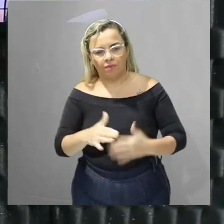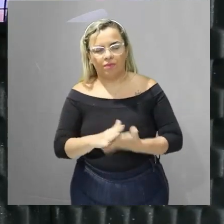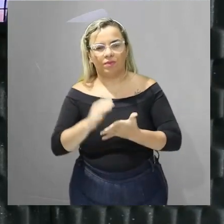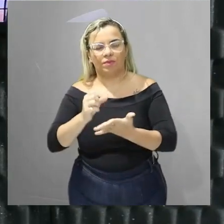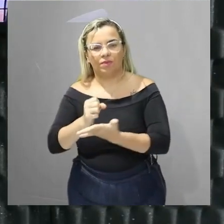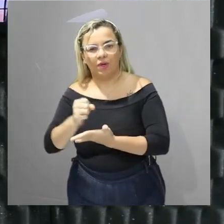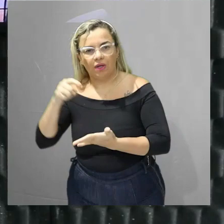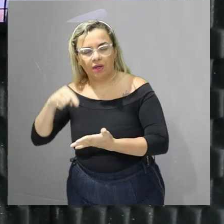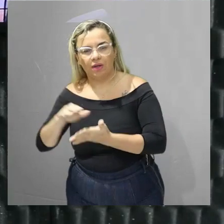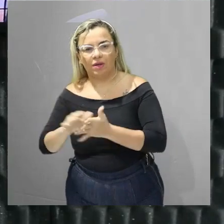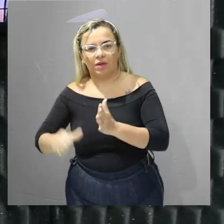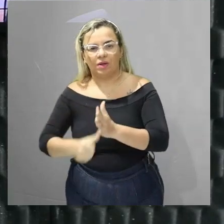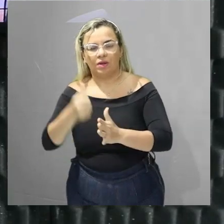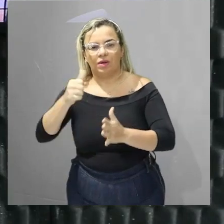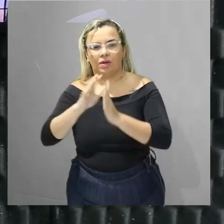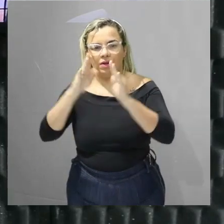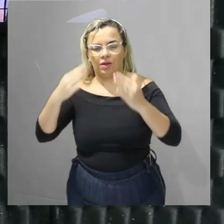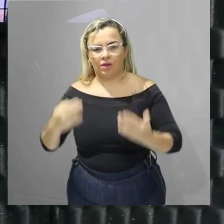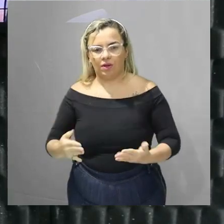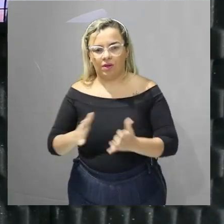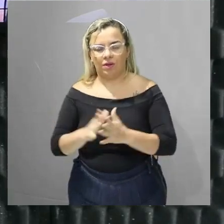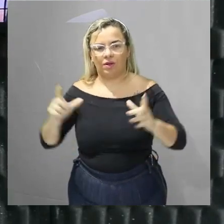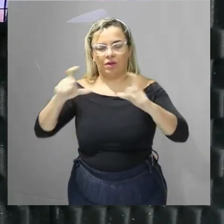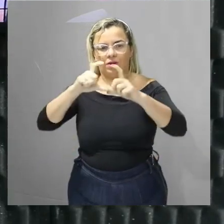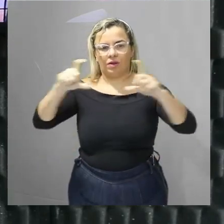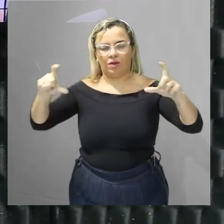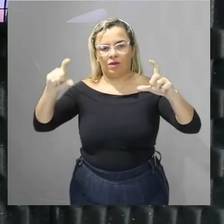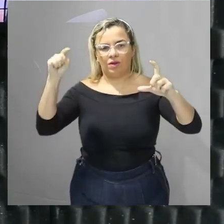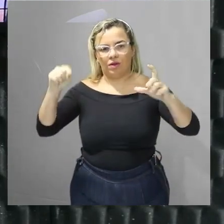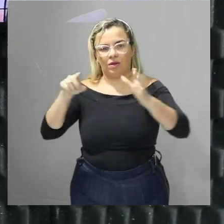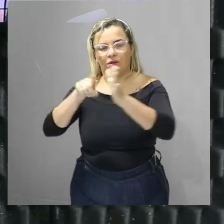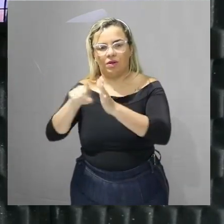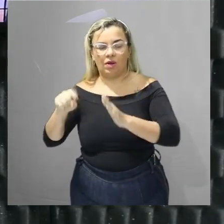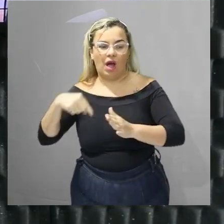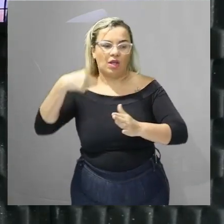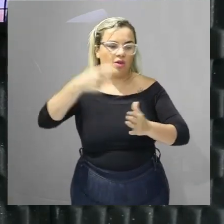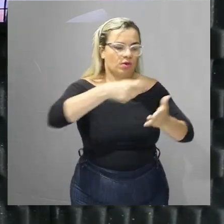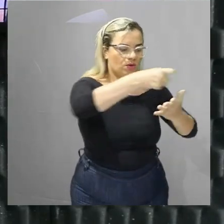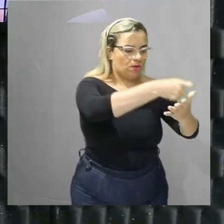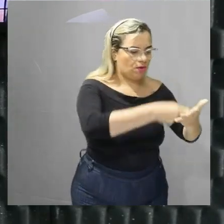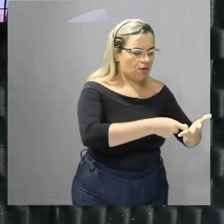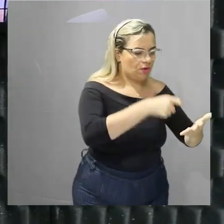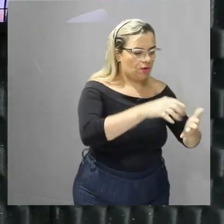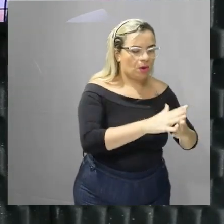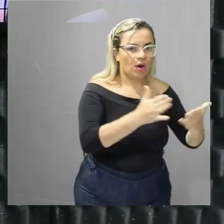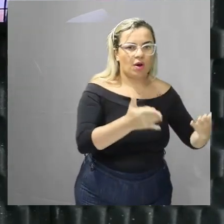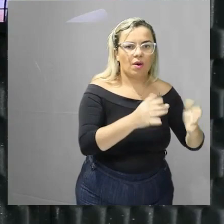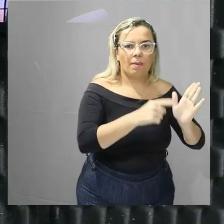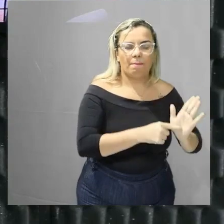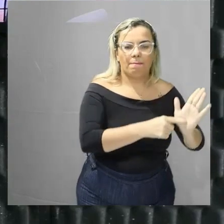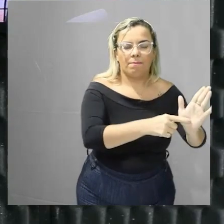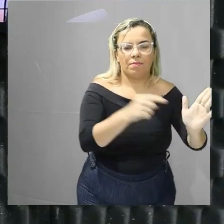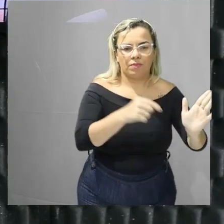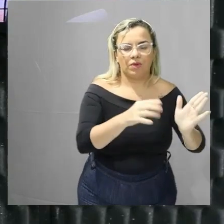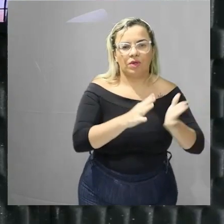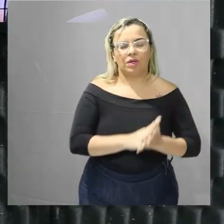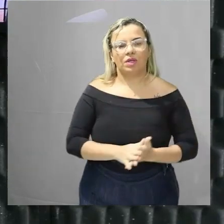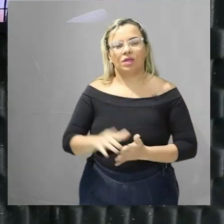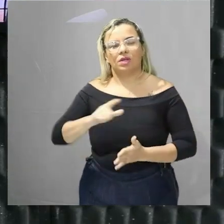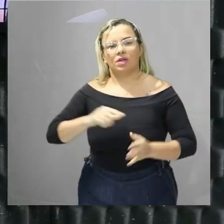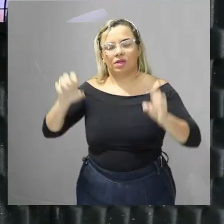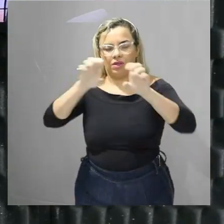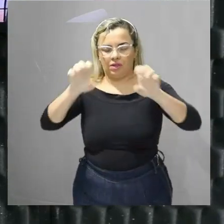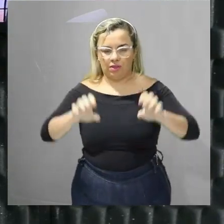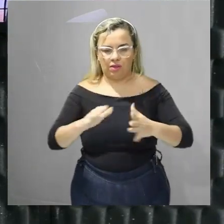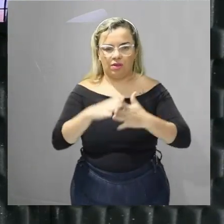Baseado primeiramente na análise do comando da questão, para depois irmos para o texto motivador. Já te expliquei em outras aulas, né? Existe uma estrutura